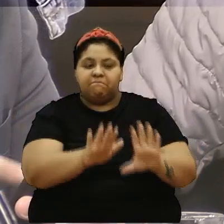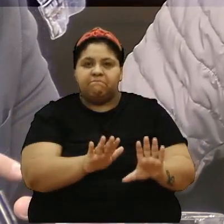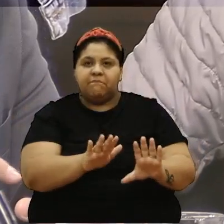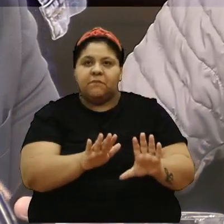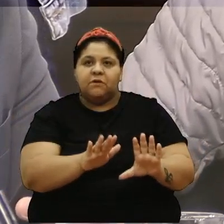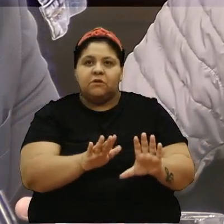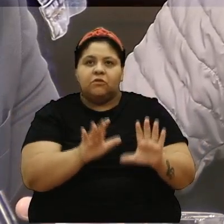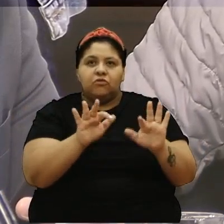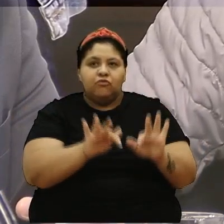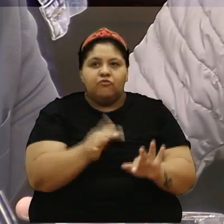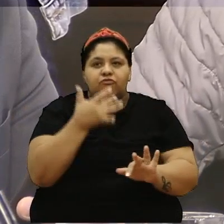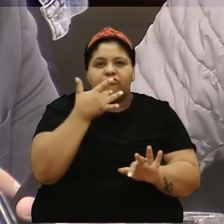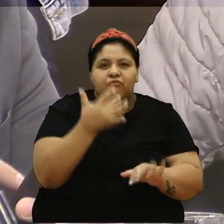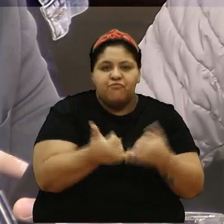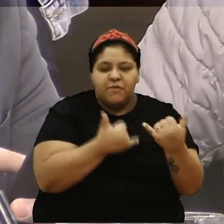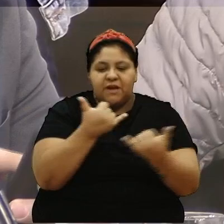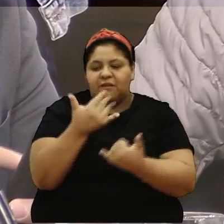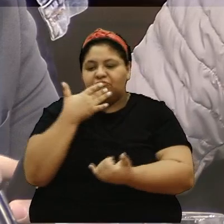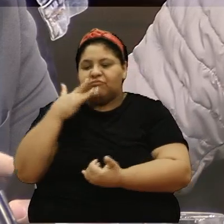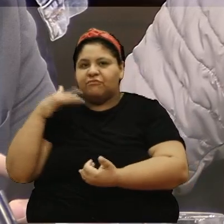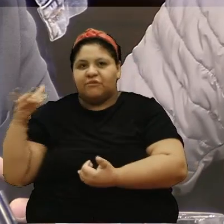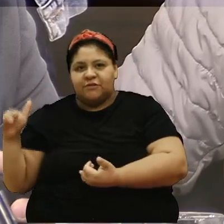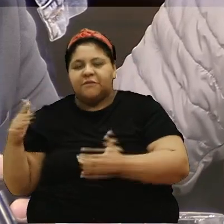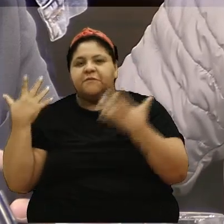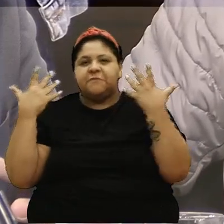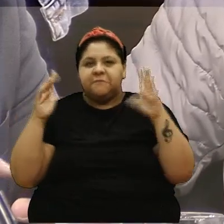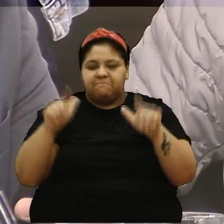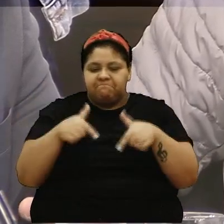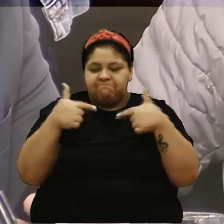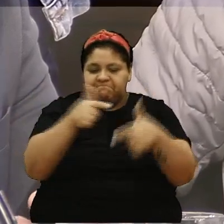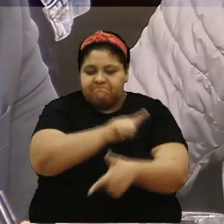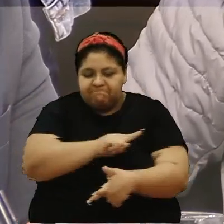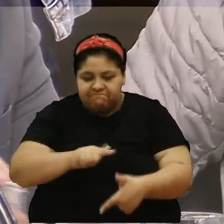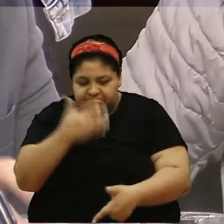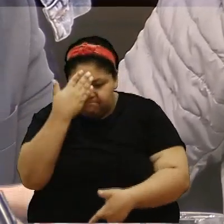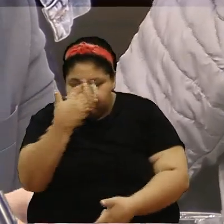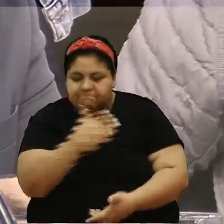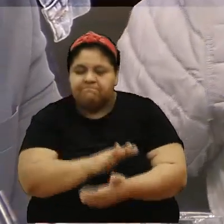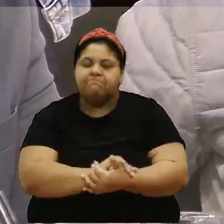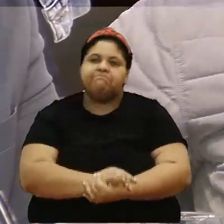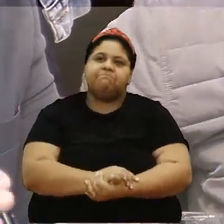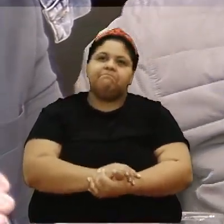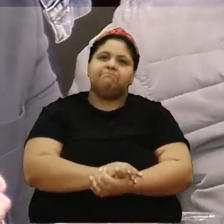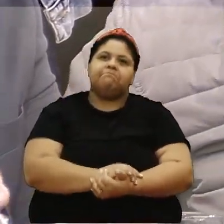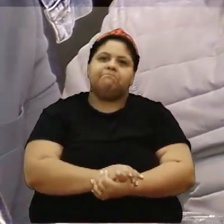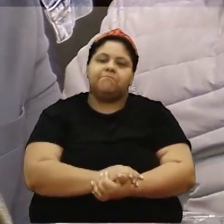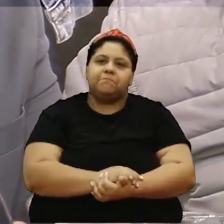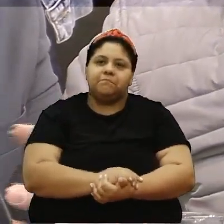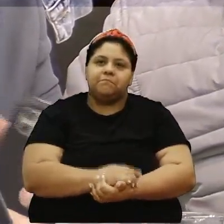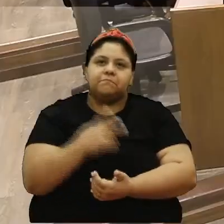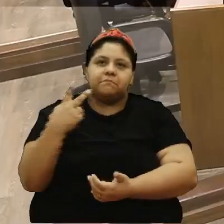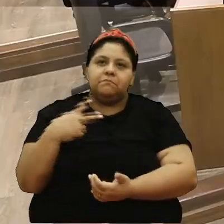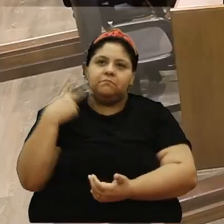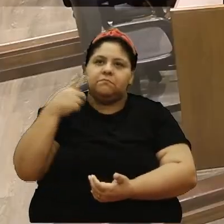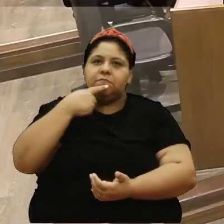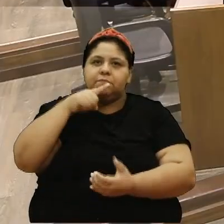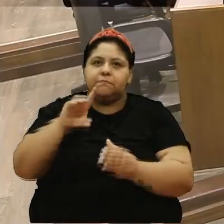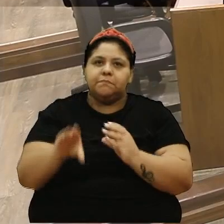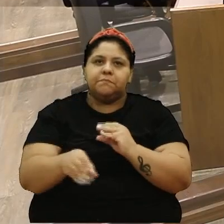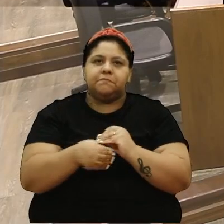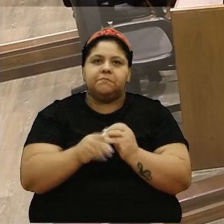entardecer, ficam brincando com as suas crianças. Parabéns pela atitude do governo. Obrigado. Obrigado, capitão Ramon. Vereador Caleb, sua